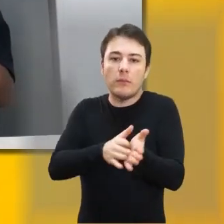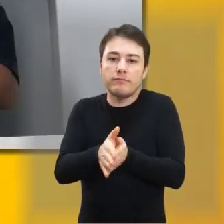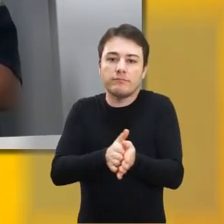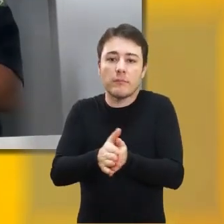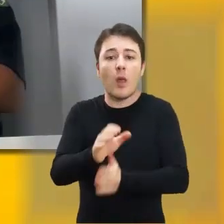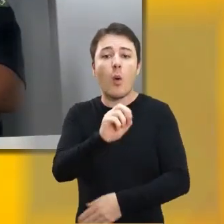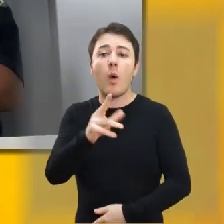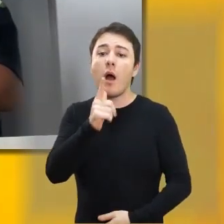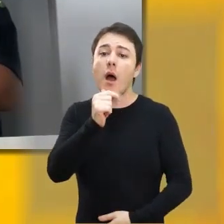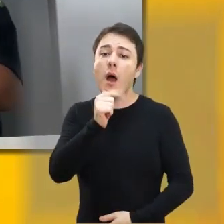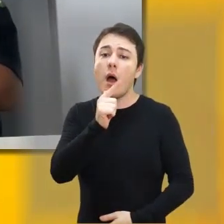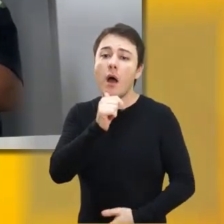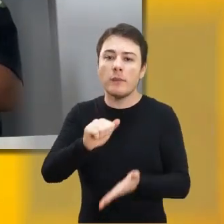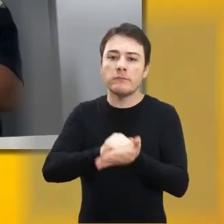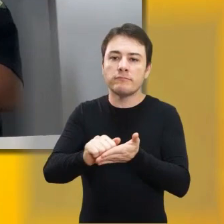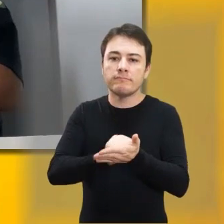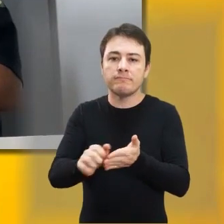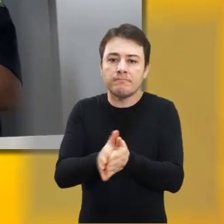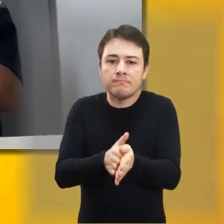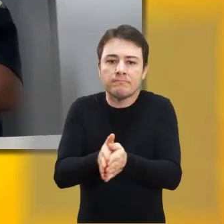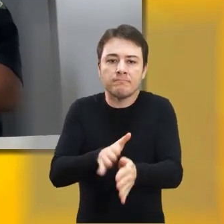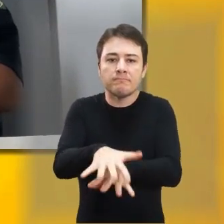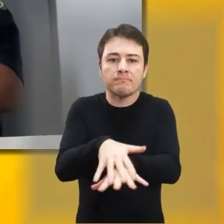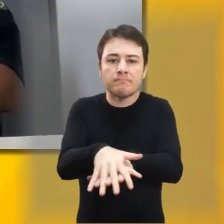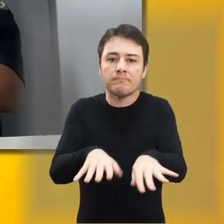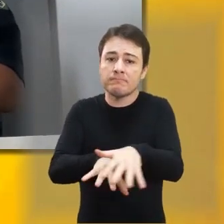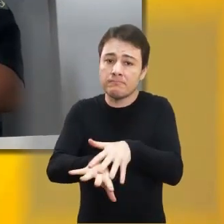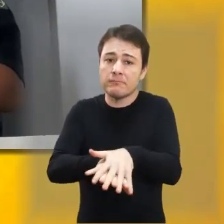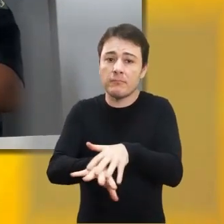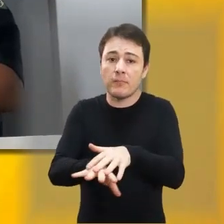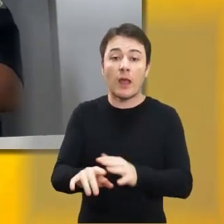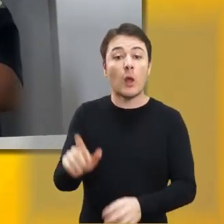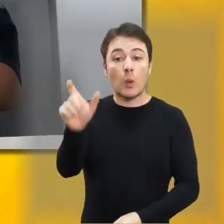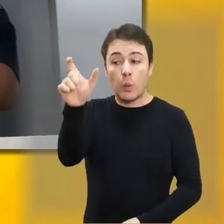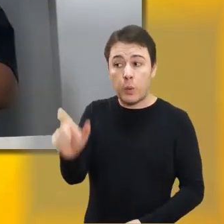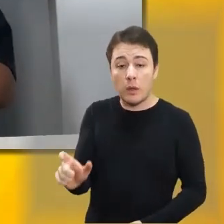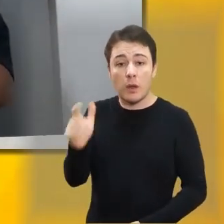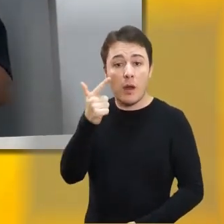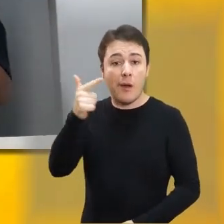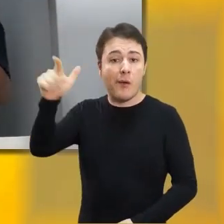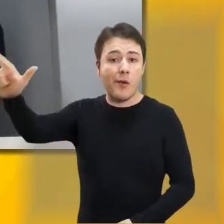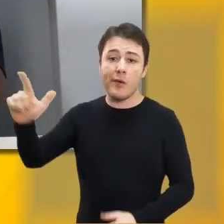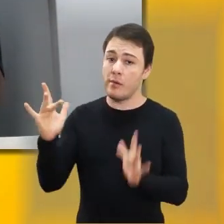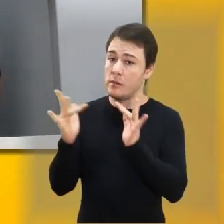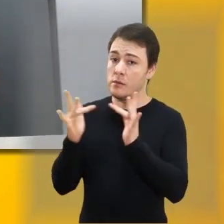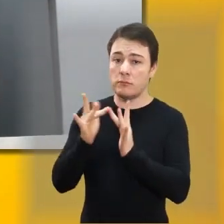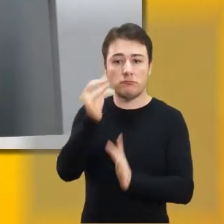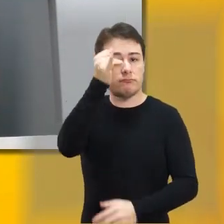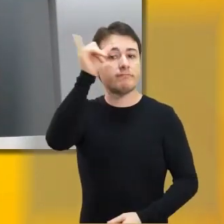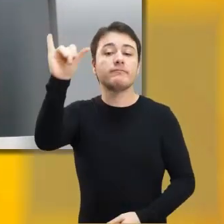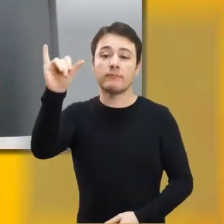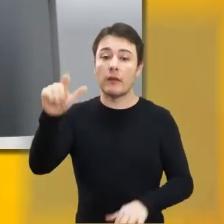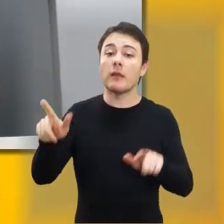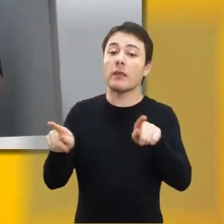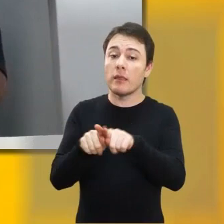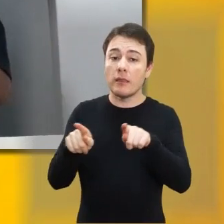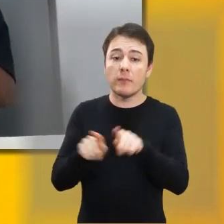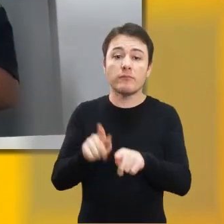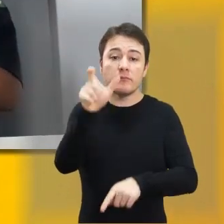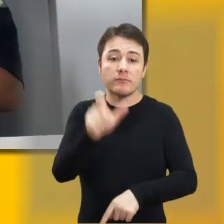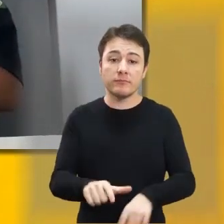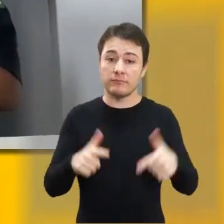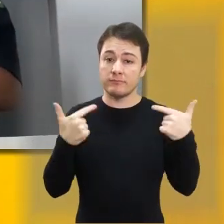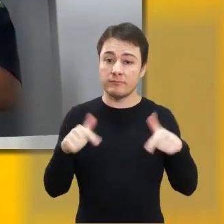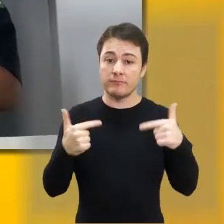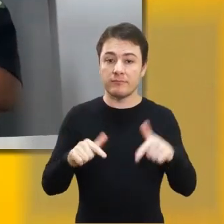higienizando sempre as mãos com álcool e gel ou lavando as mãos com água e sabão. Evitar o máximo possível de contato com as